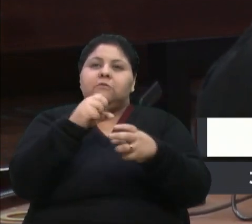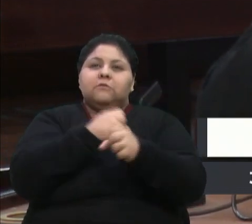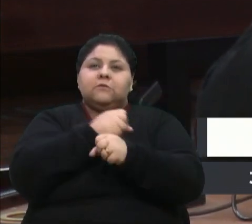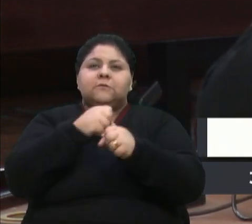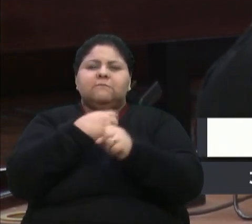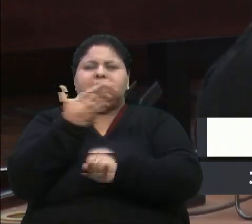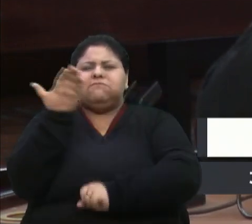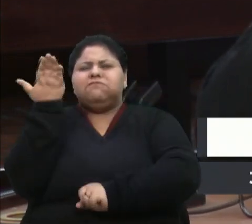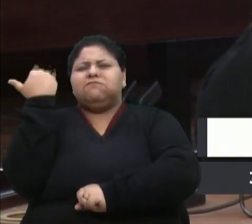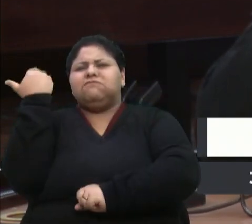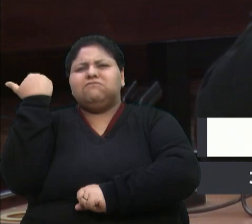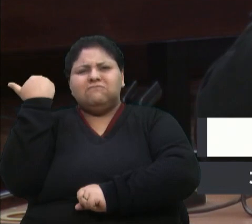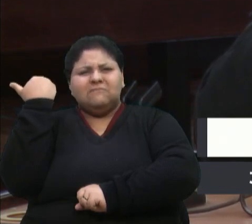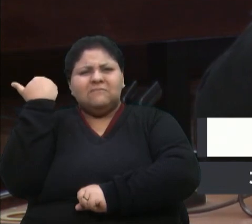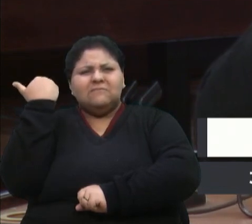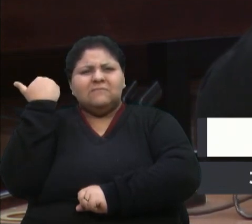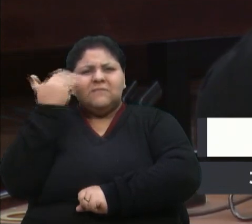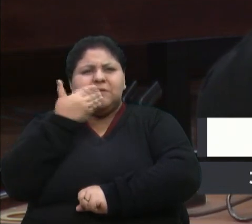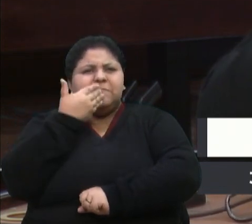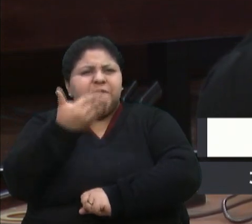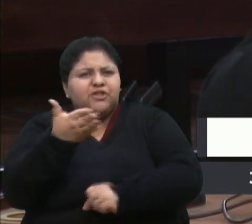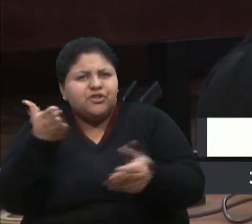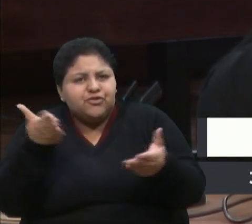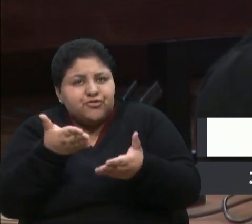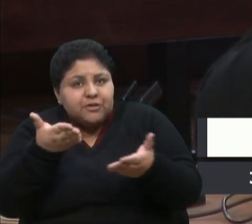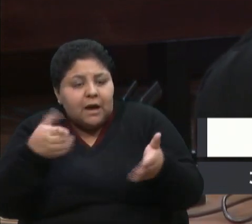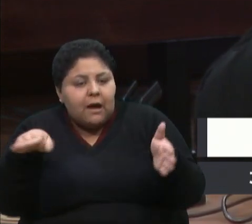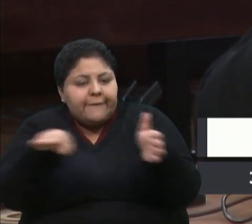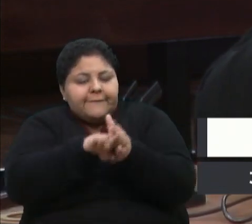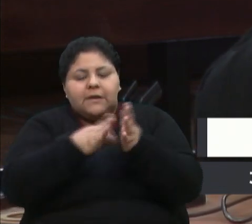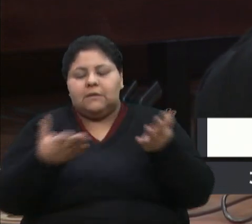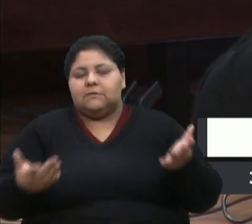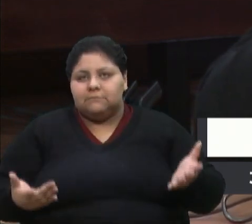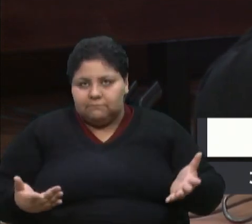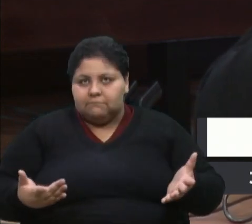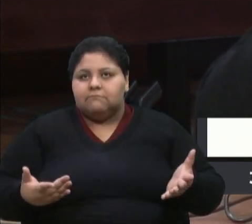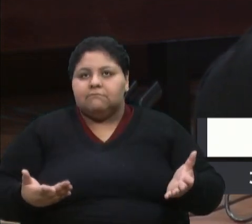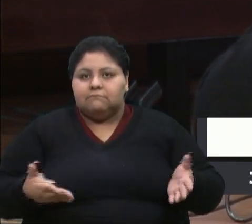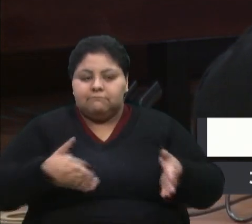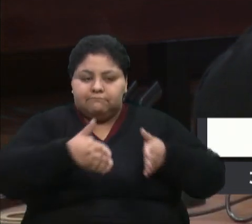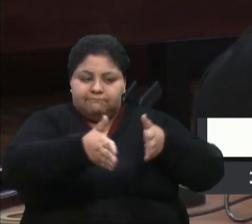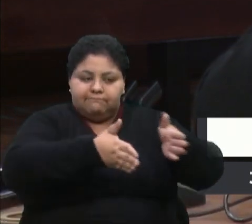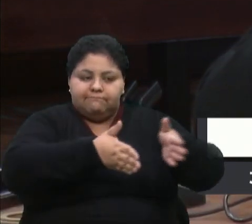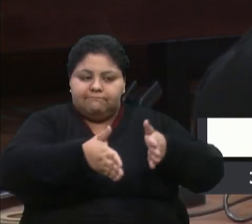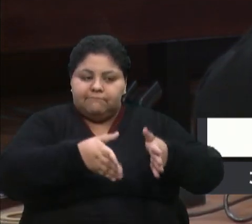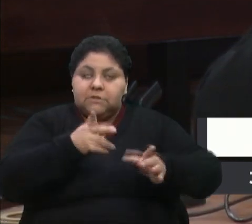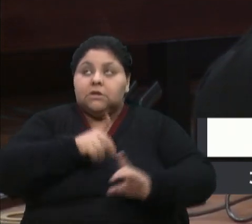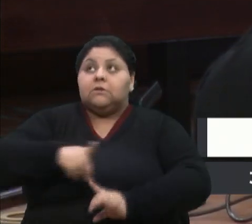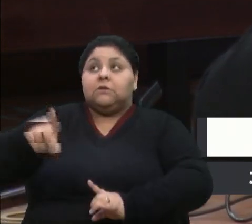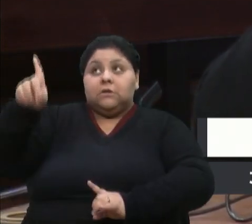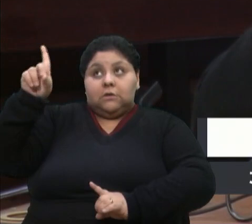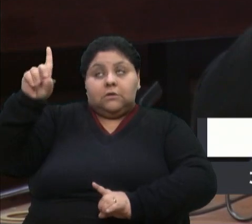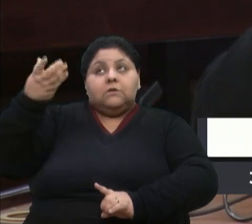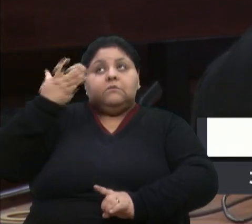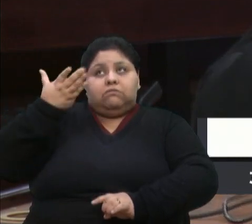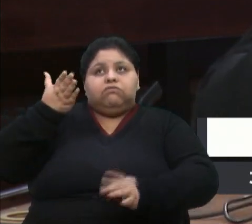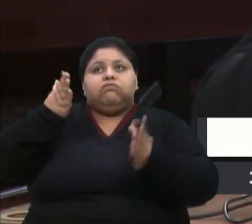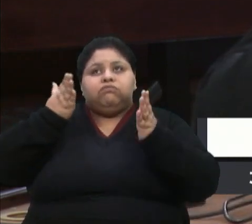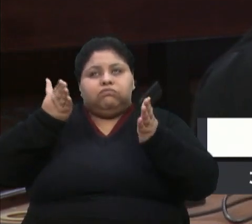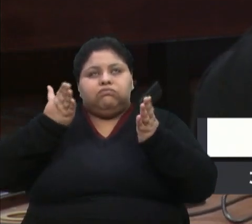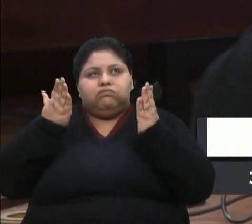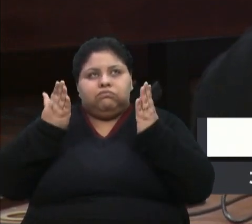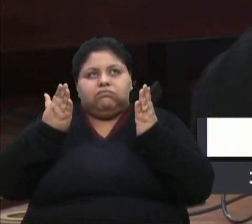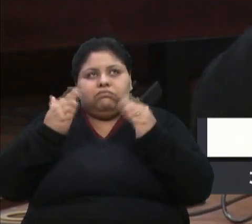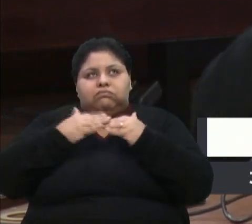anos atrás estão pedindo para essa entrada, e então que Deus queira que daqui mais 30 dias, assim